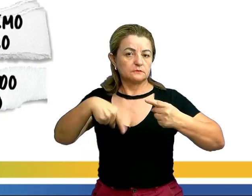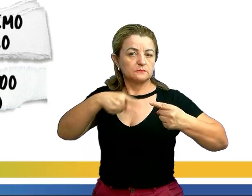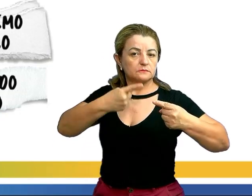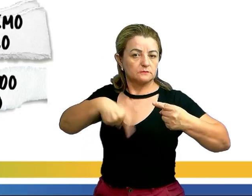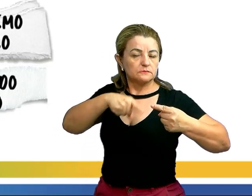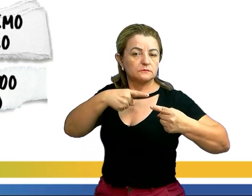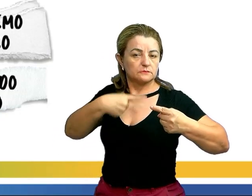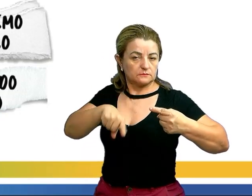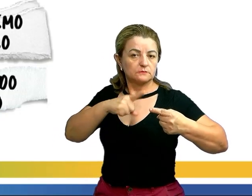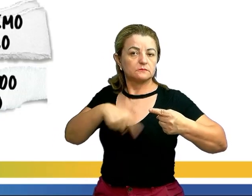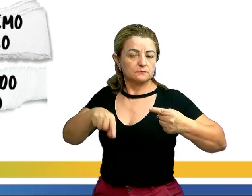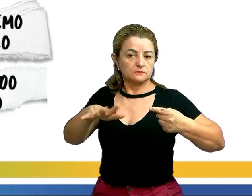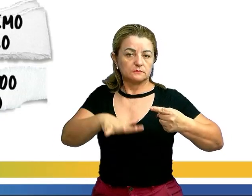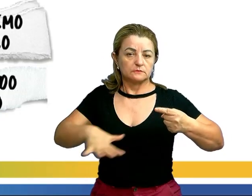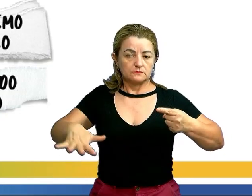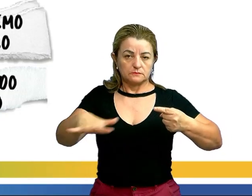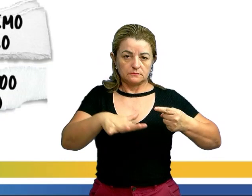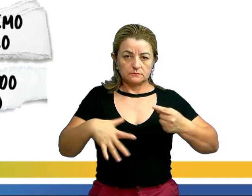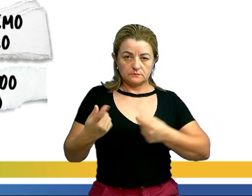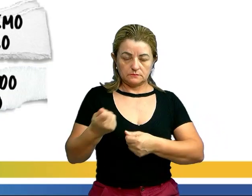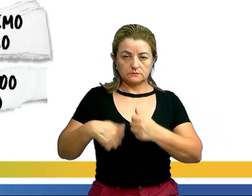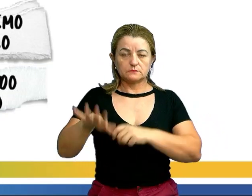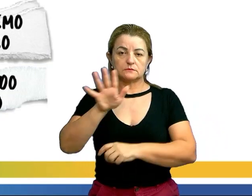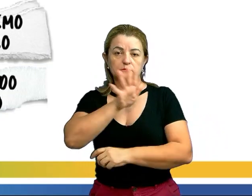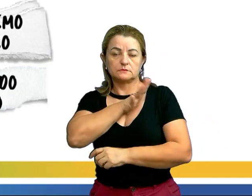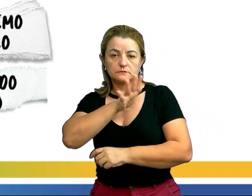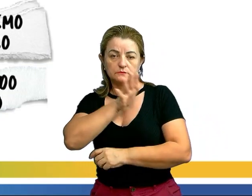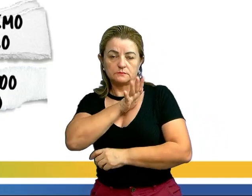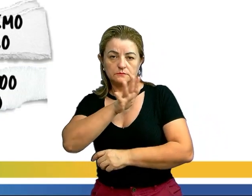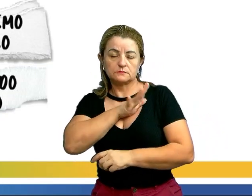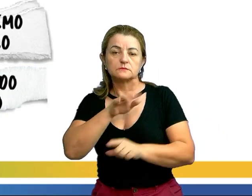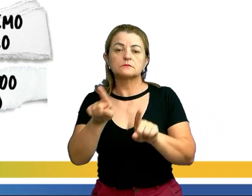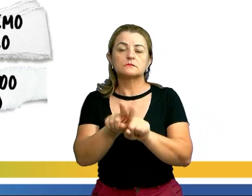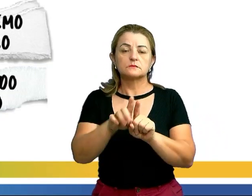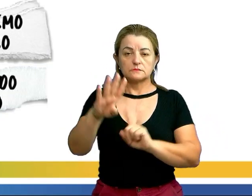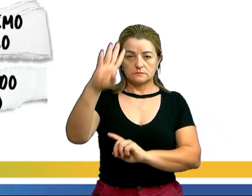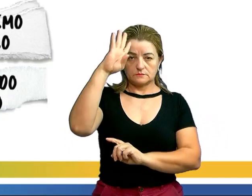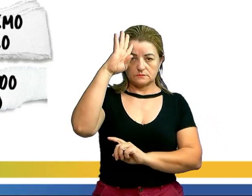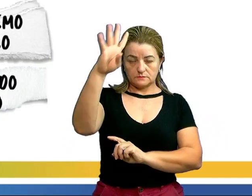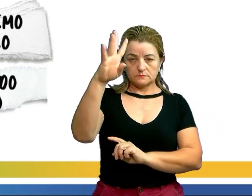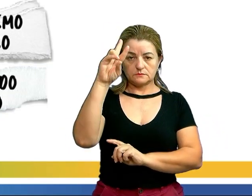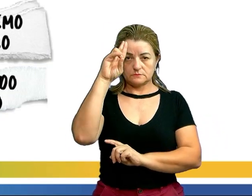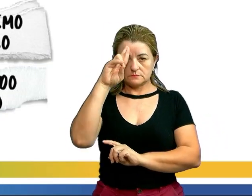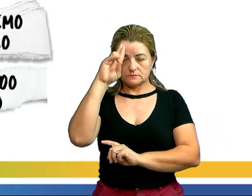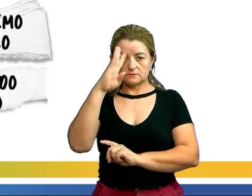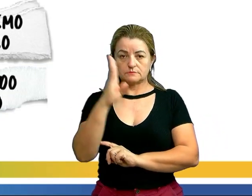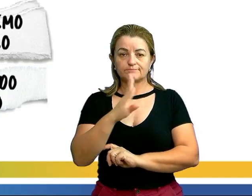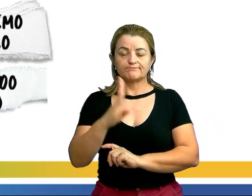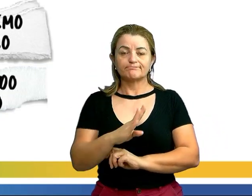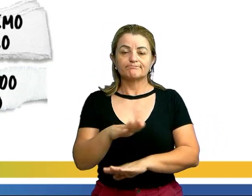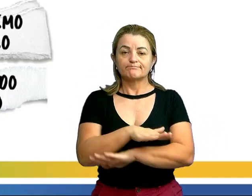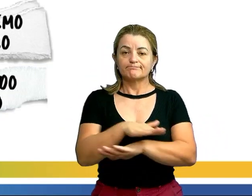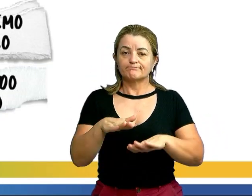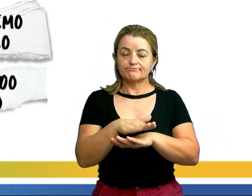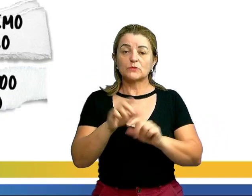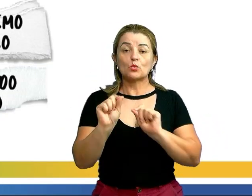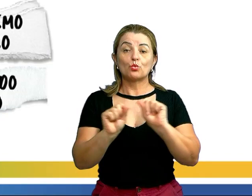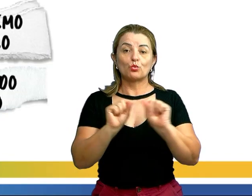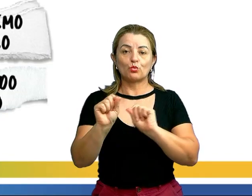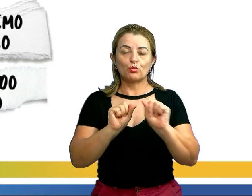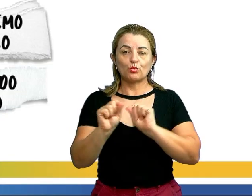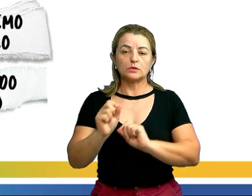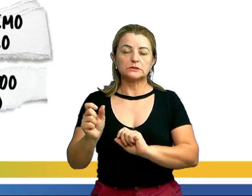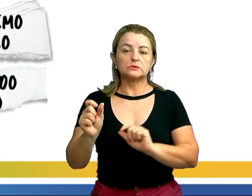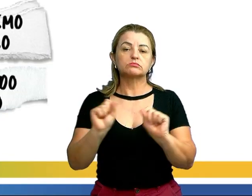da elite econômica, dos militares e de outros setores da história do Brasil e acabou se tirando a própria vida, como